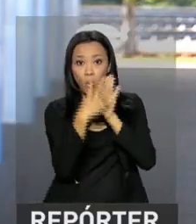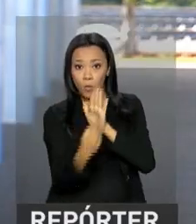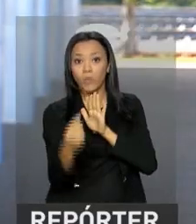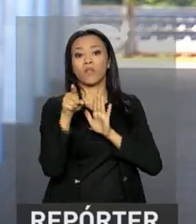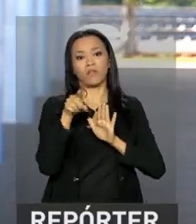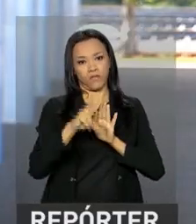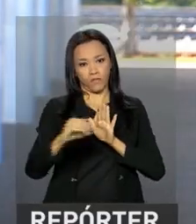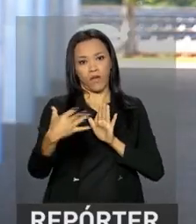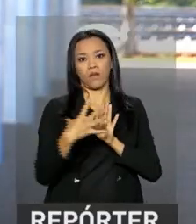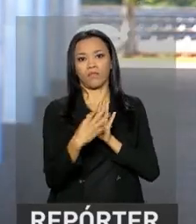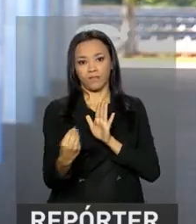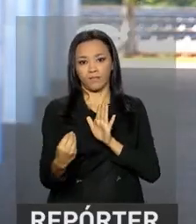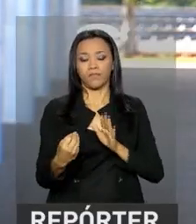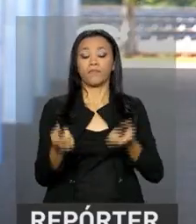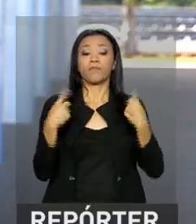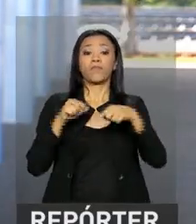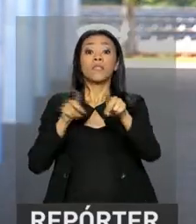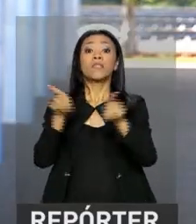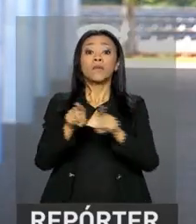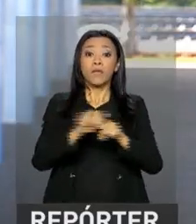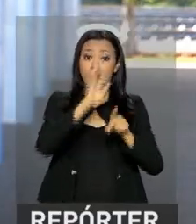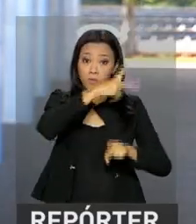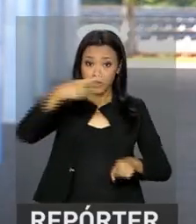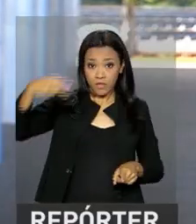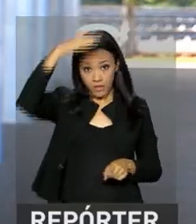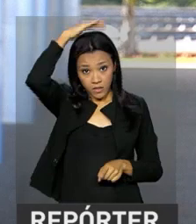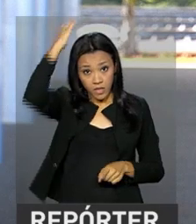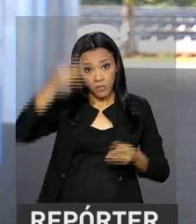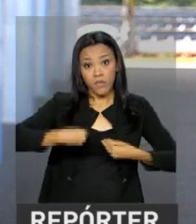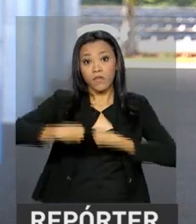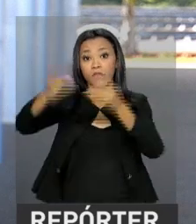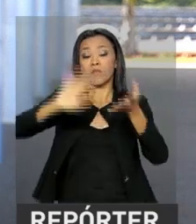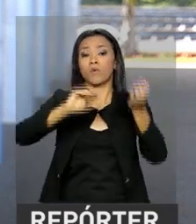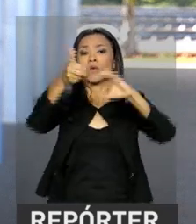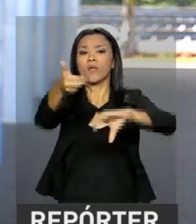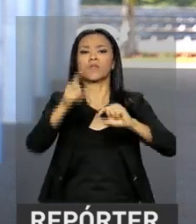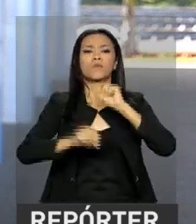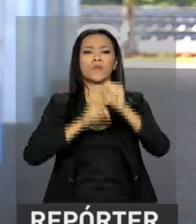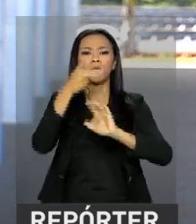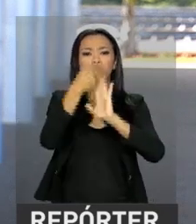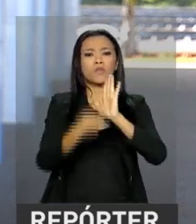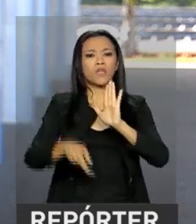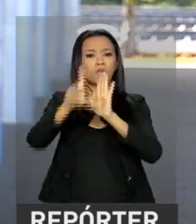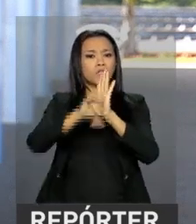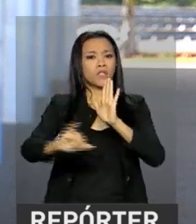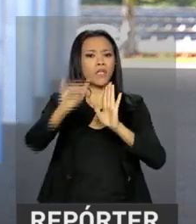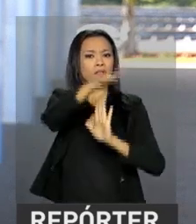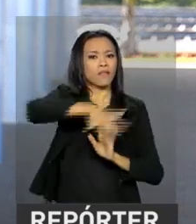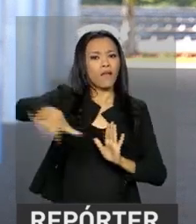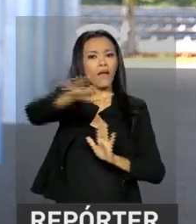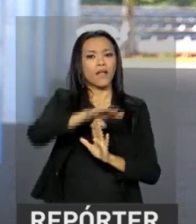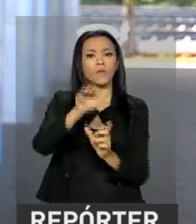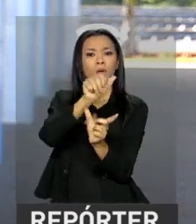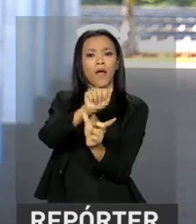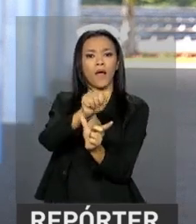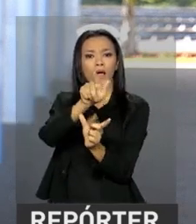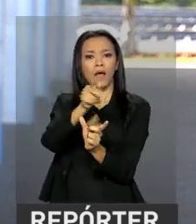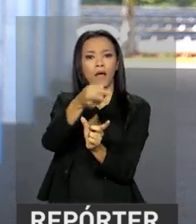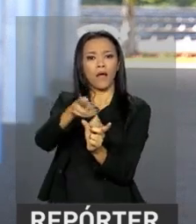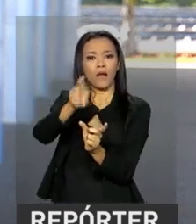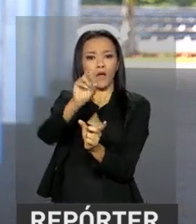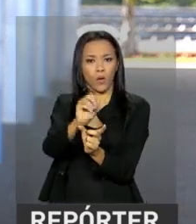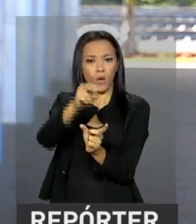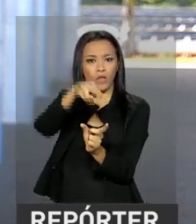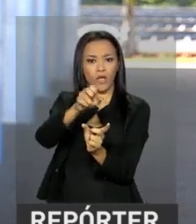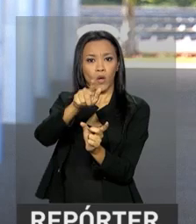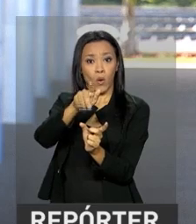nesta quinta-feira o presidente michel temer enviou ao congresso nacional um projeto de lei que beneficia o agronegócio a proposta traz mudanças a